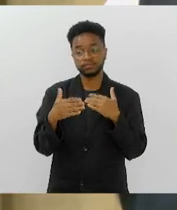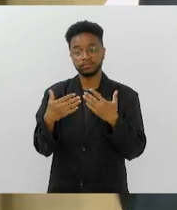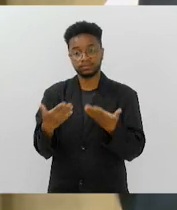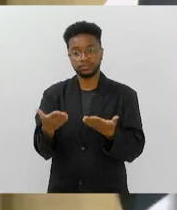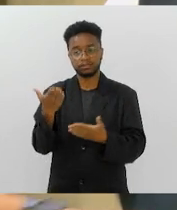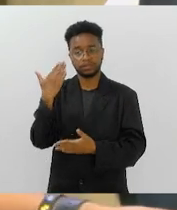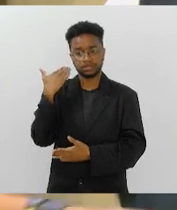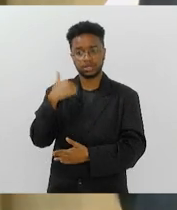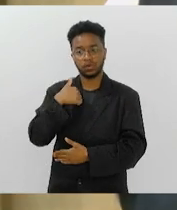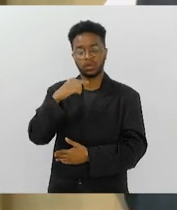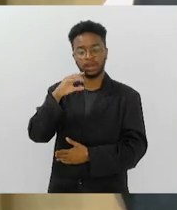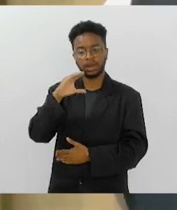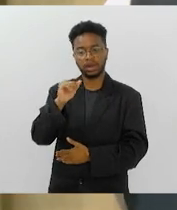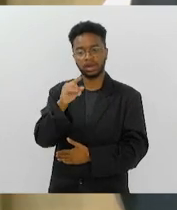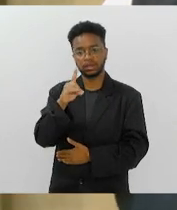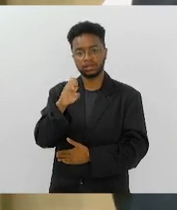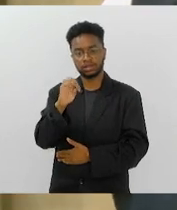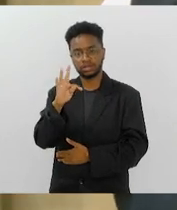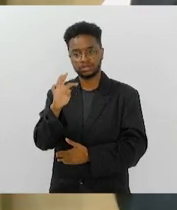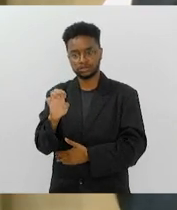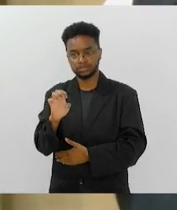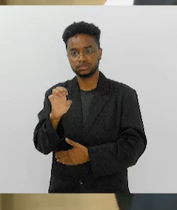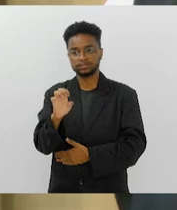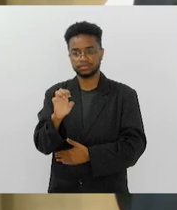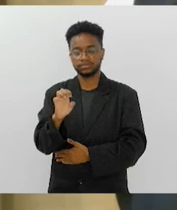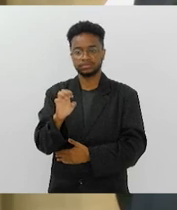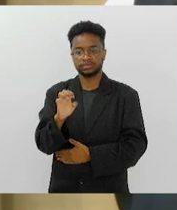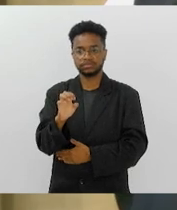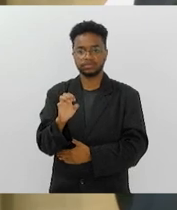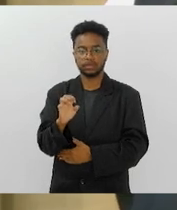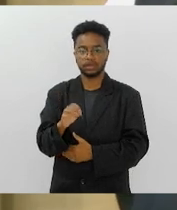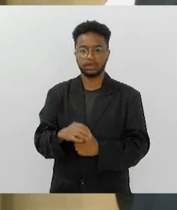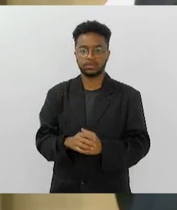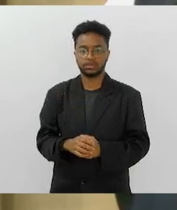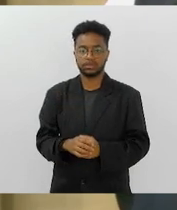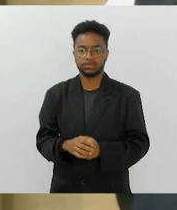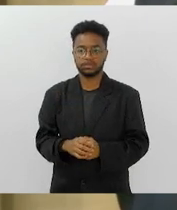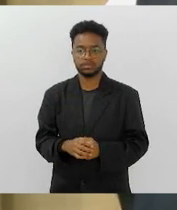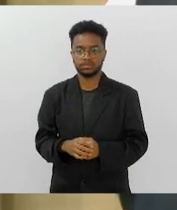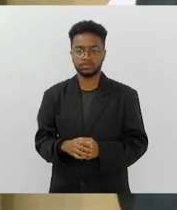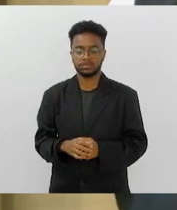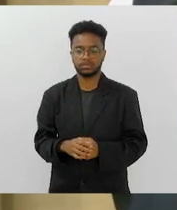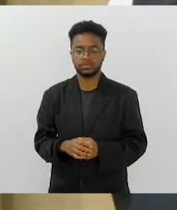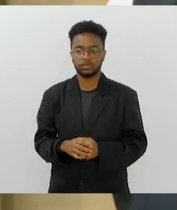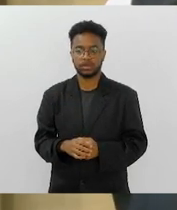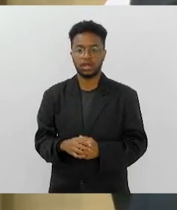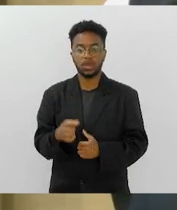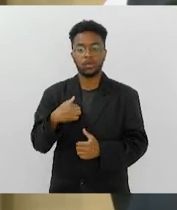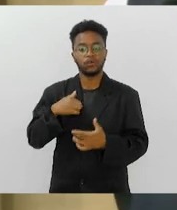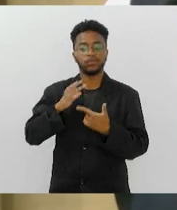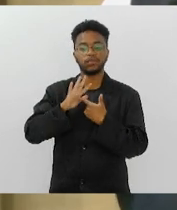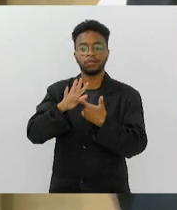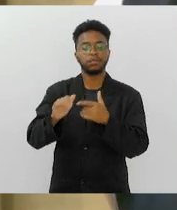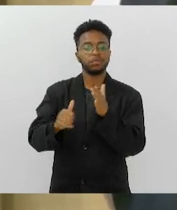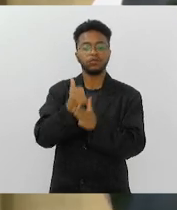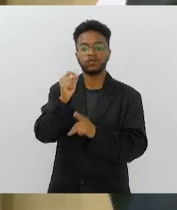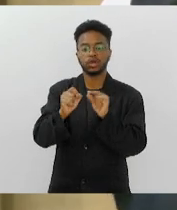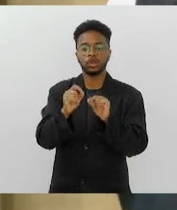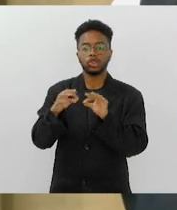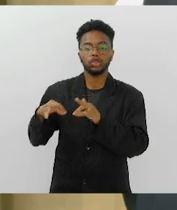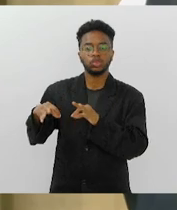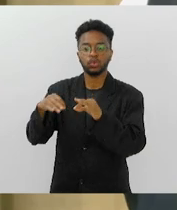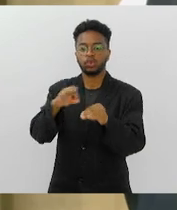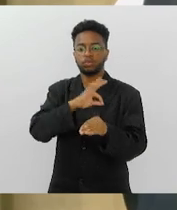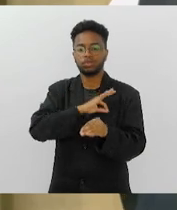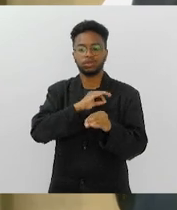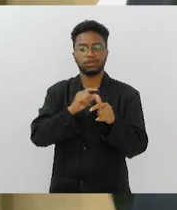bancos acadêmicos, durante os jogos acadêmicos, eu escutei isso pela primeira vez. Toda polícia calça 40.